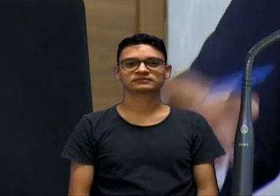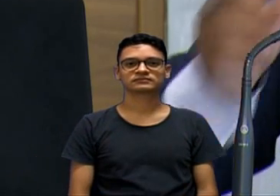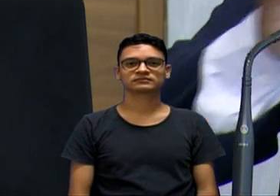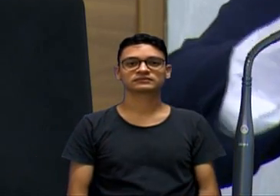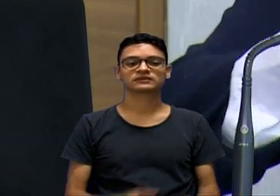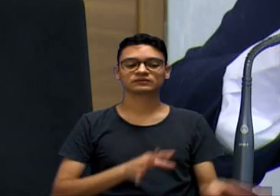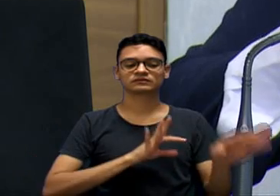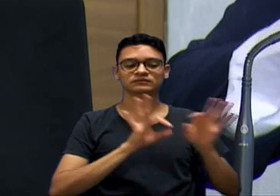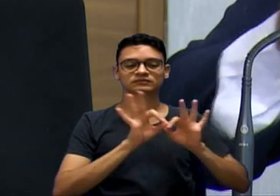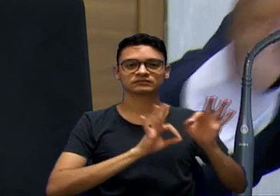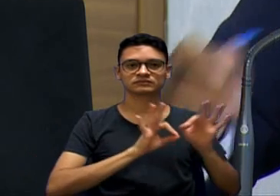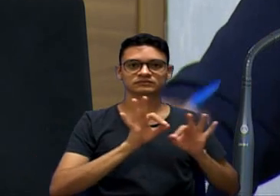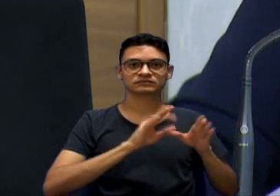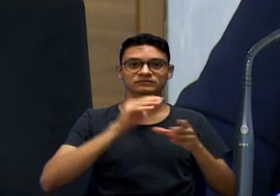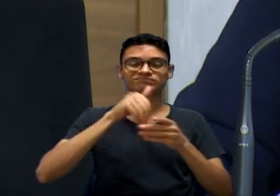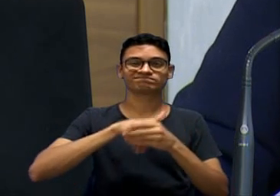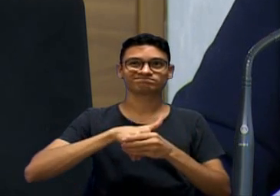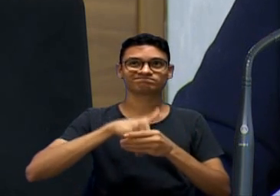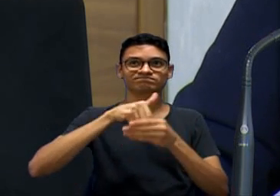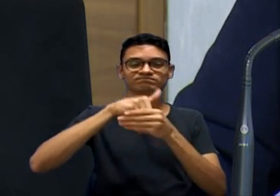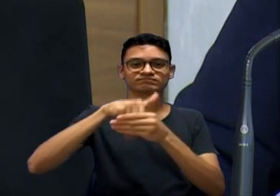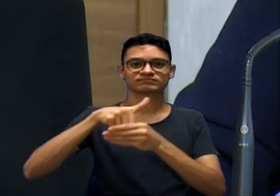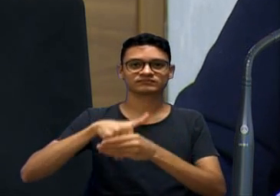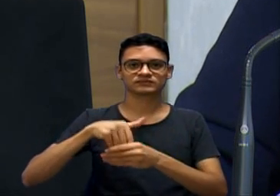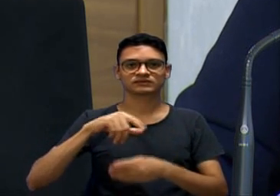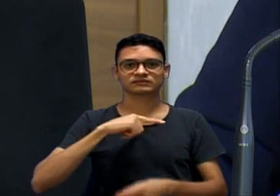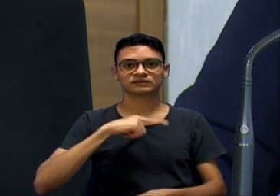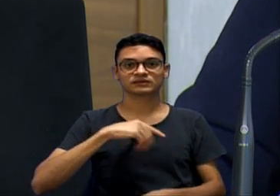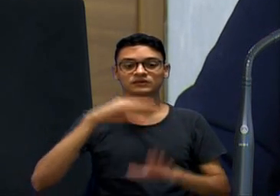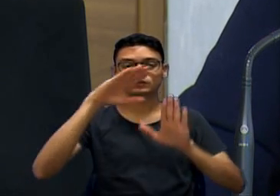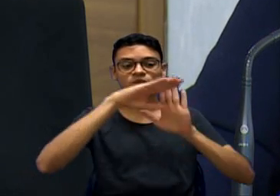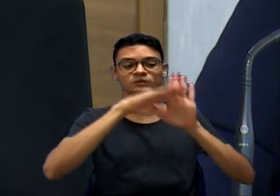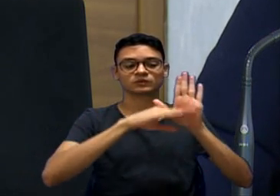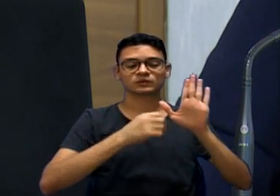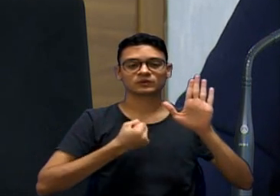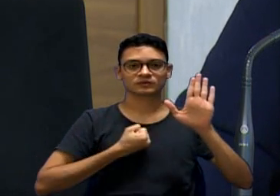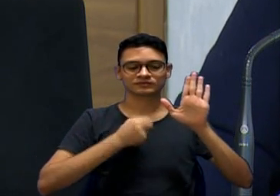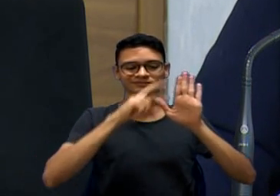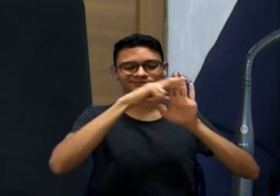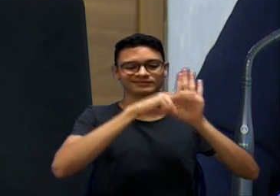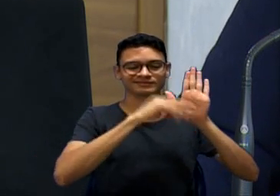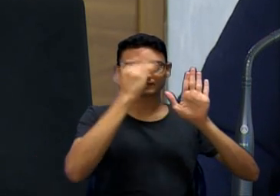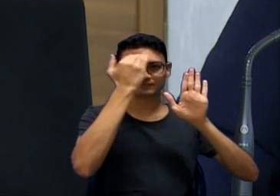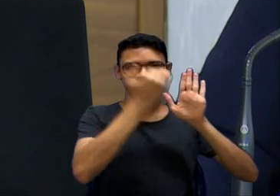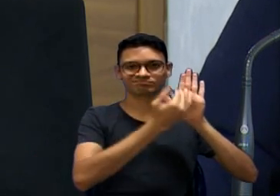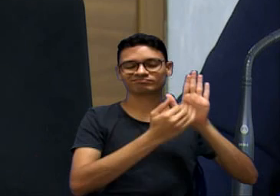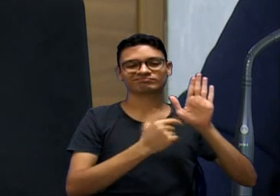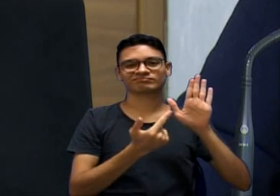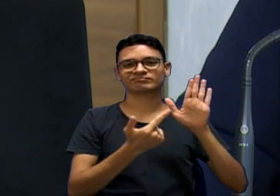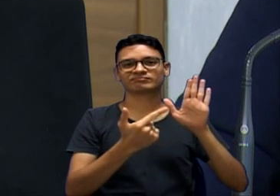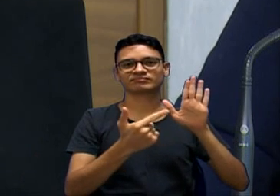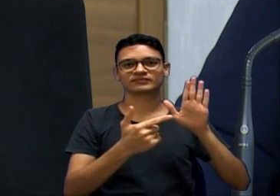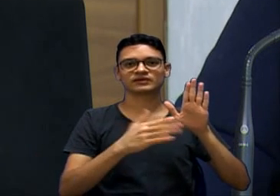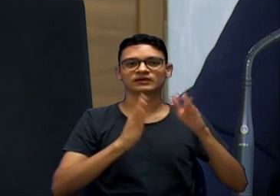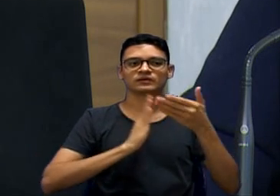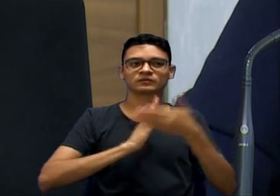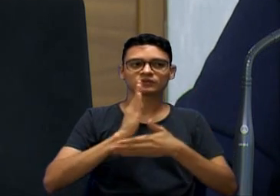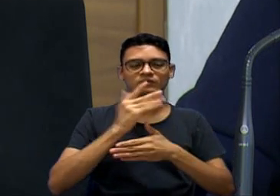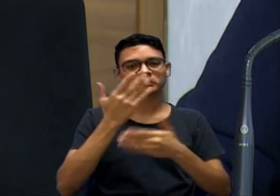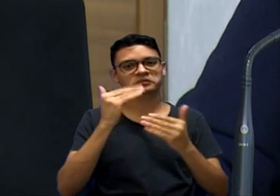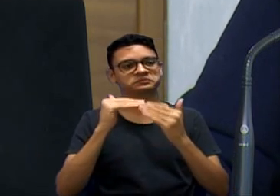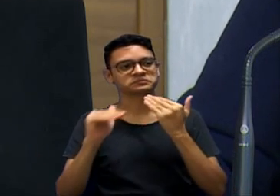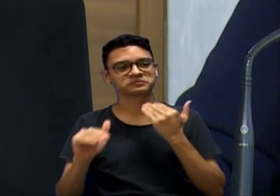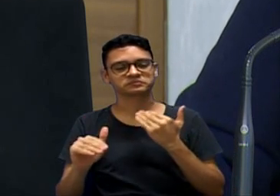Um projeto em votação. Não temos o número regimental ainda, para que possa ser aprovado ou